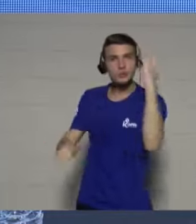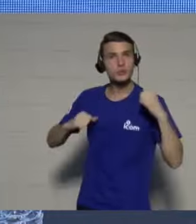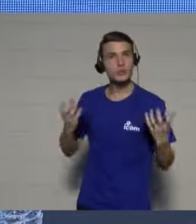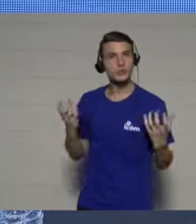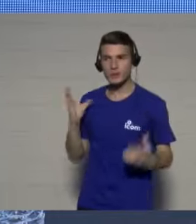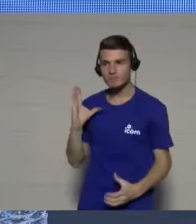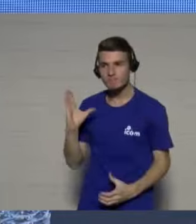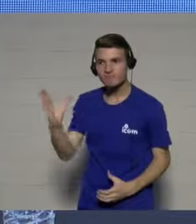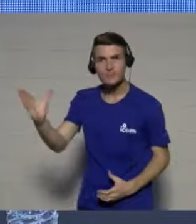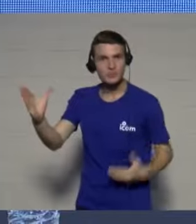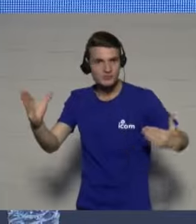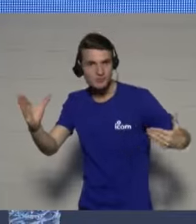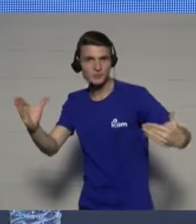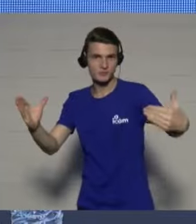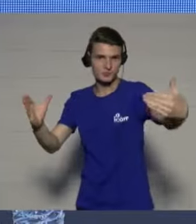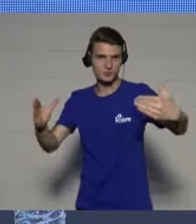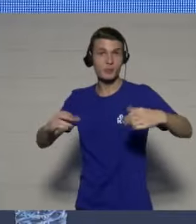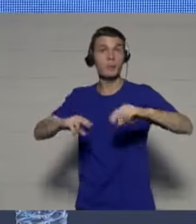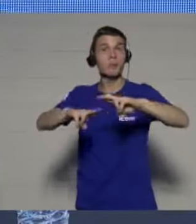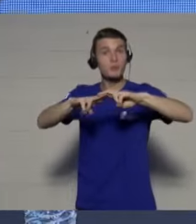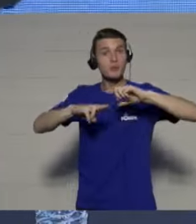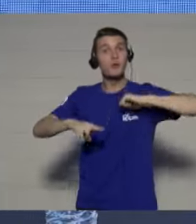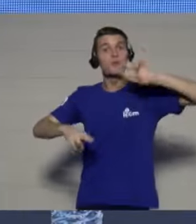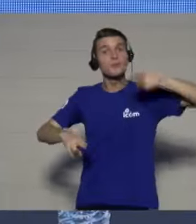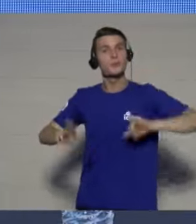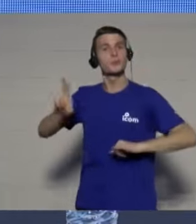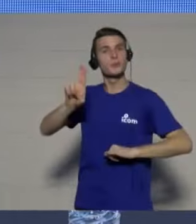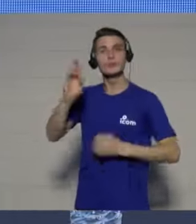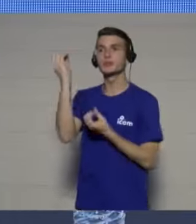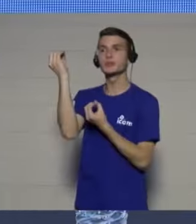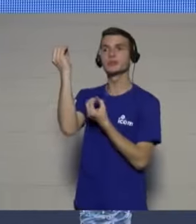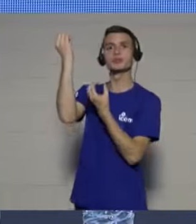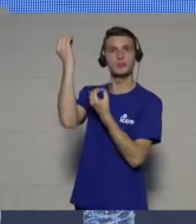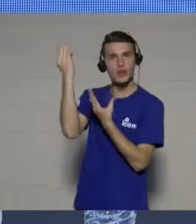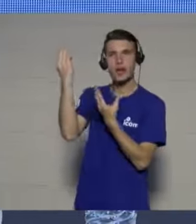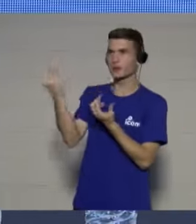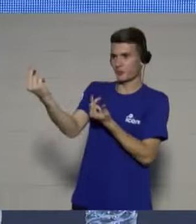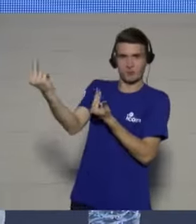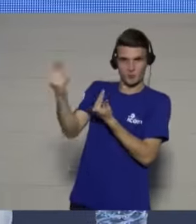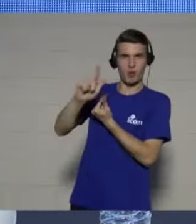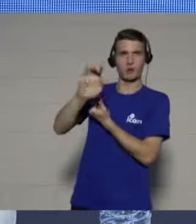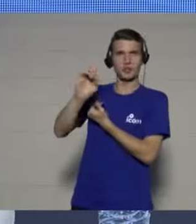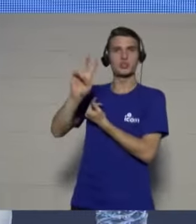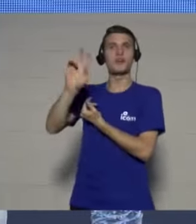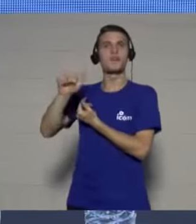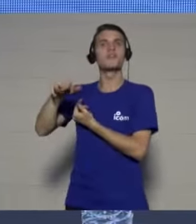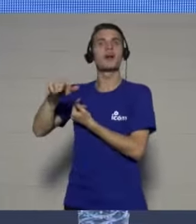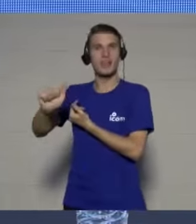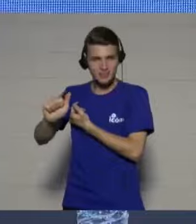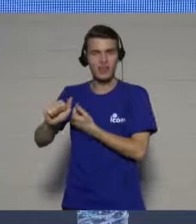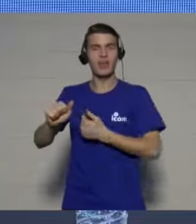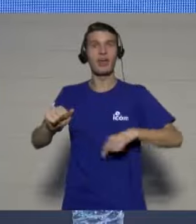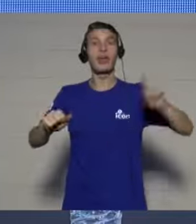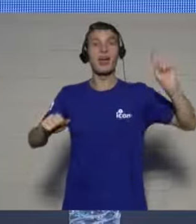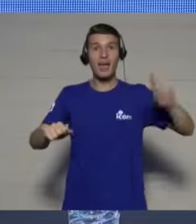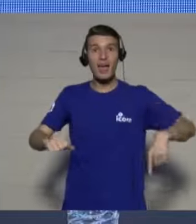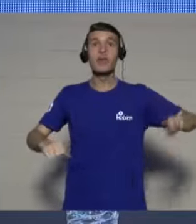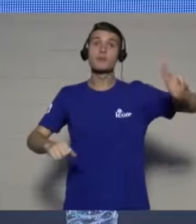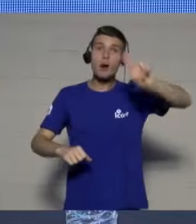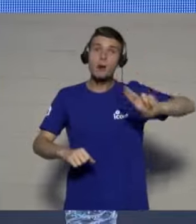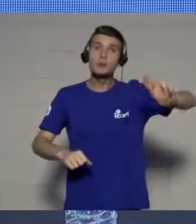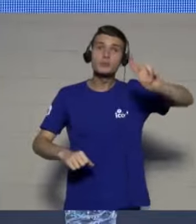no futuro. Então, toda a minha captação de dados, assim como a Giovana faz também, e com o enriquecimento que a gente faz, é muito para utilizar